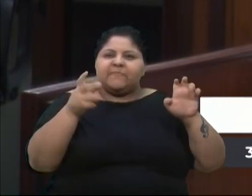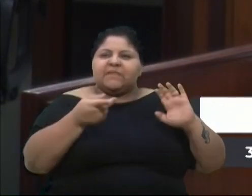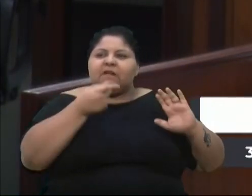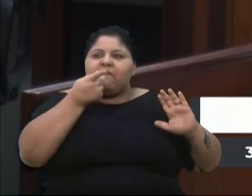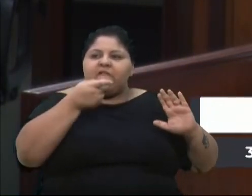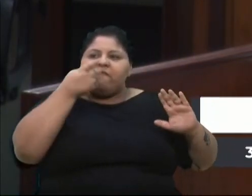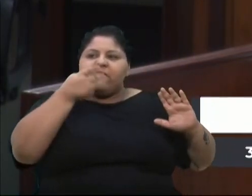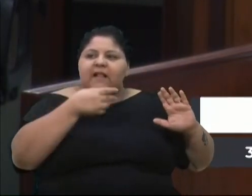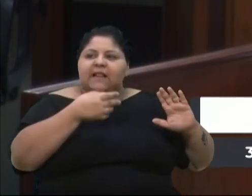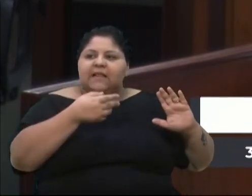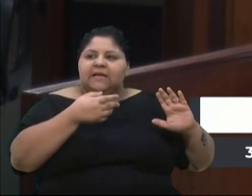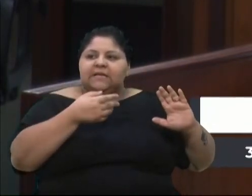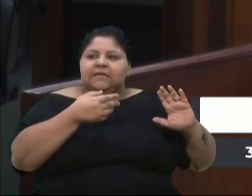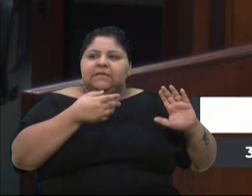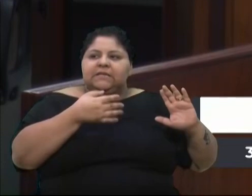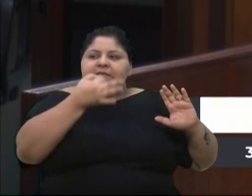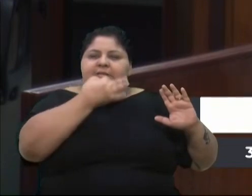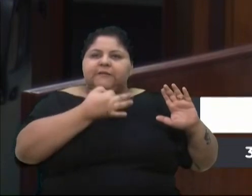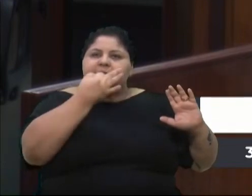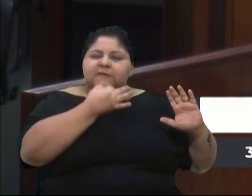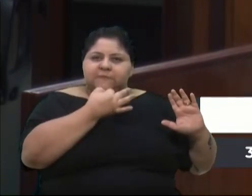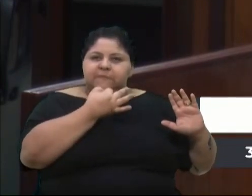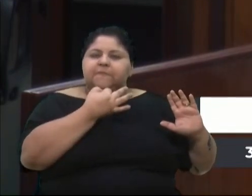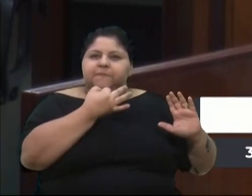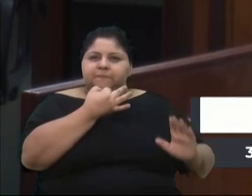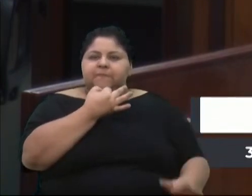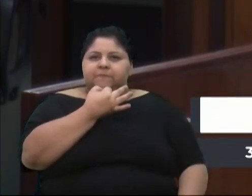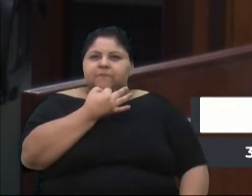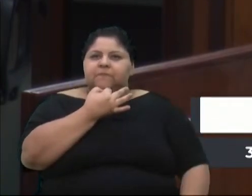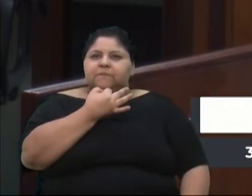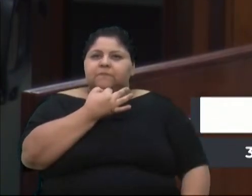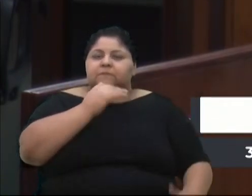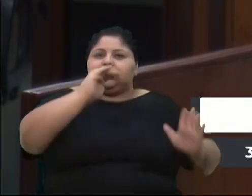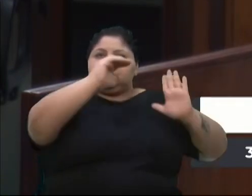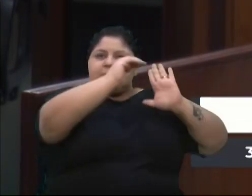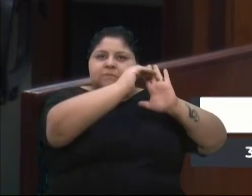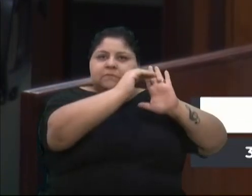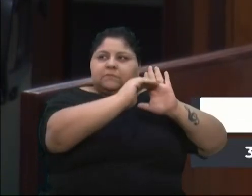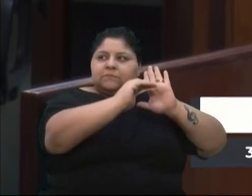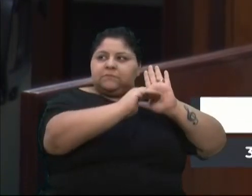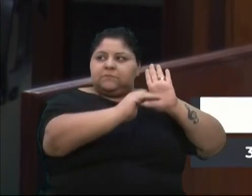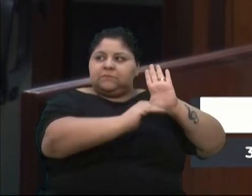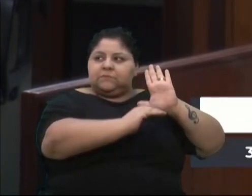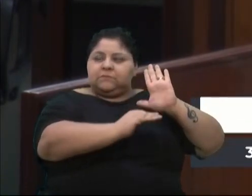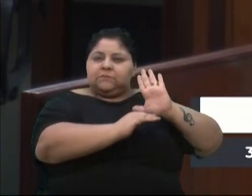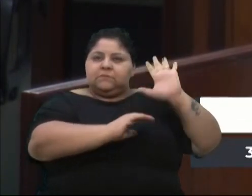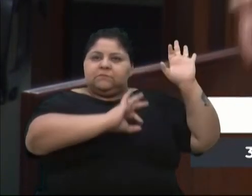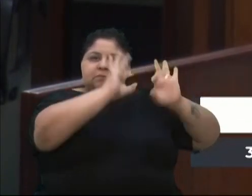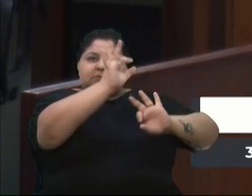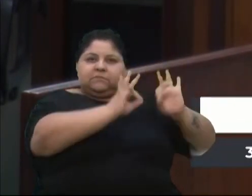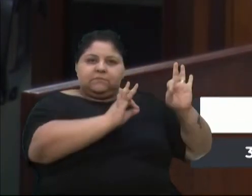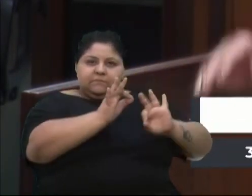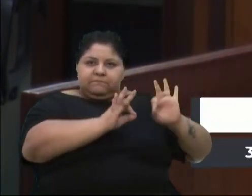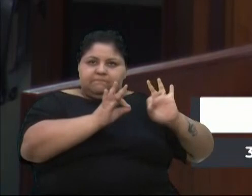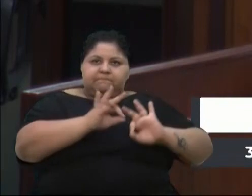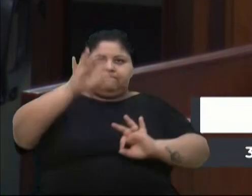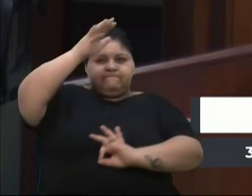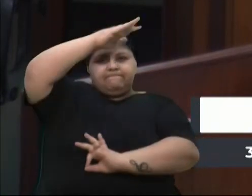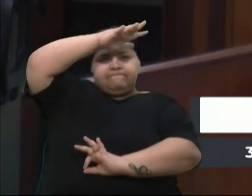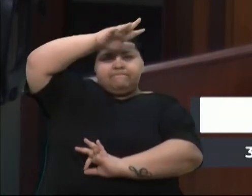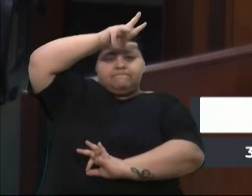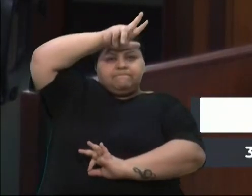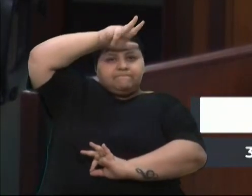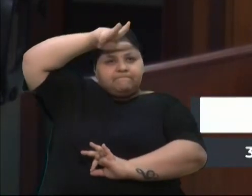Caxias. O Fala Caxias, um programa elaborado pela Prefeitura